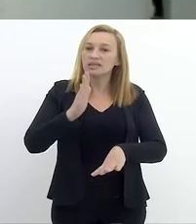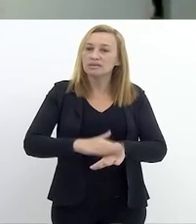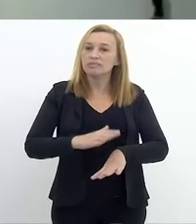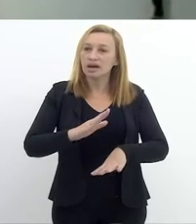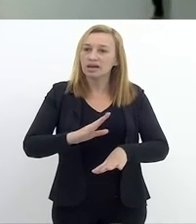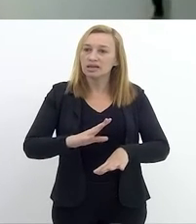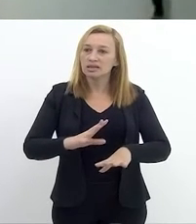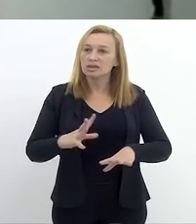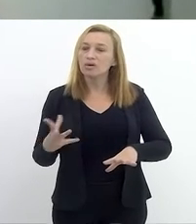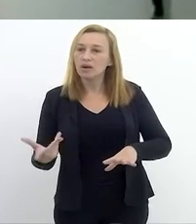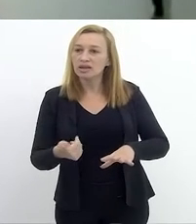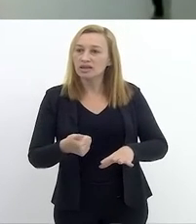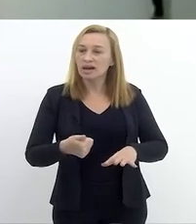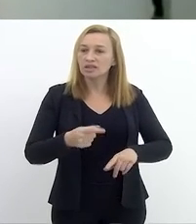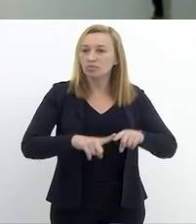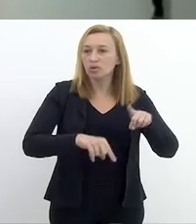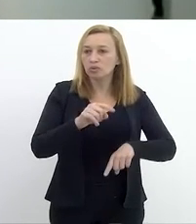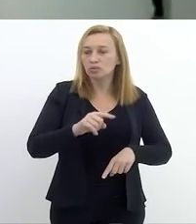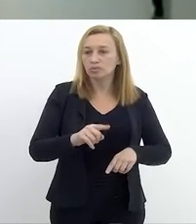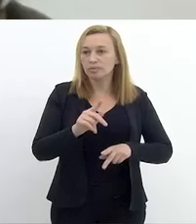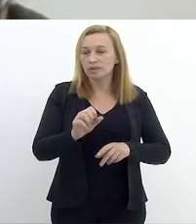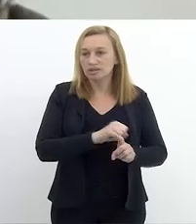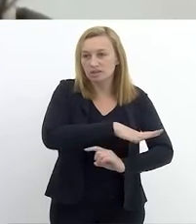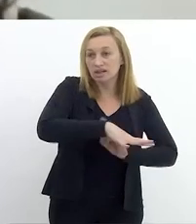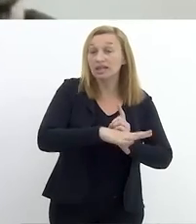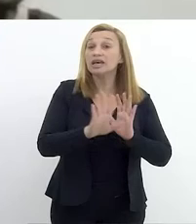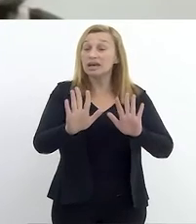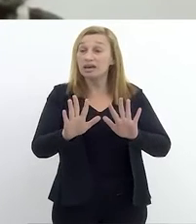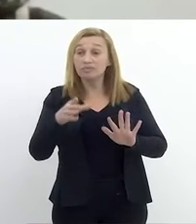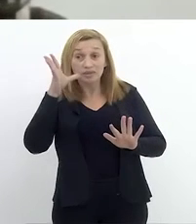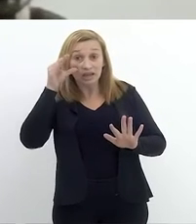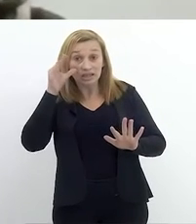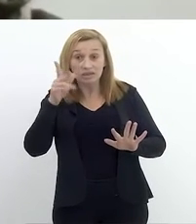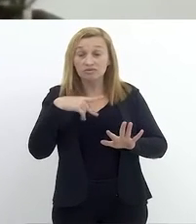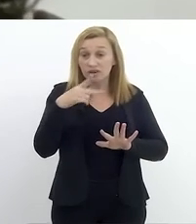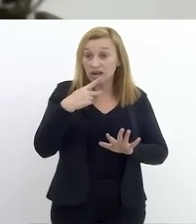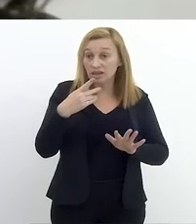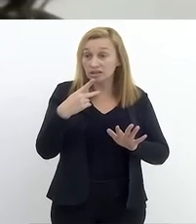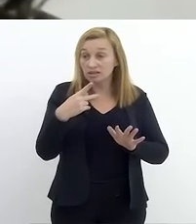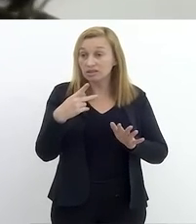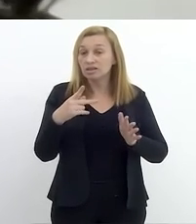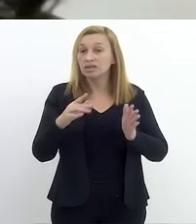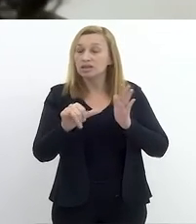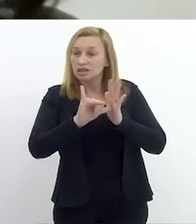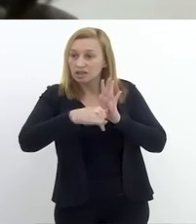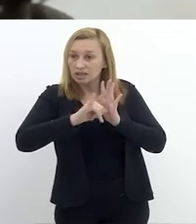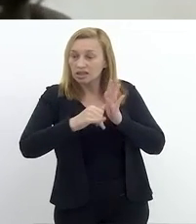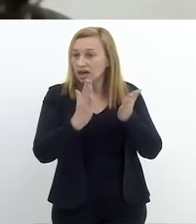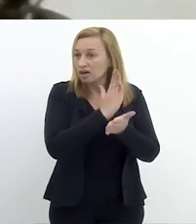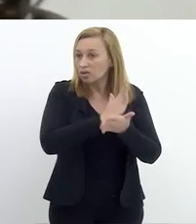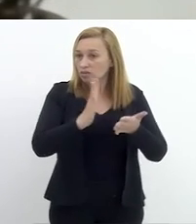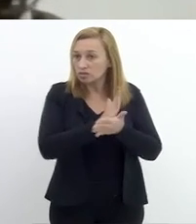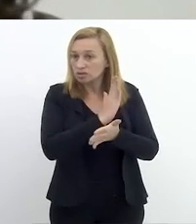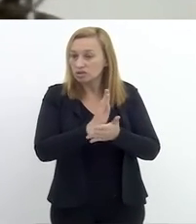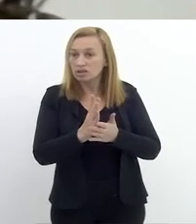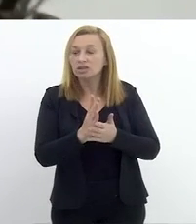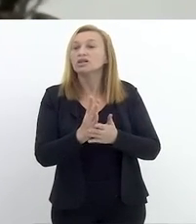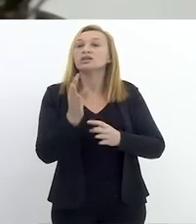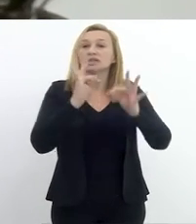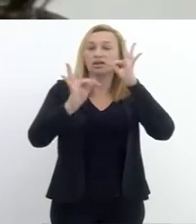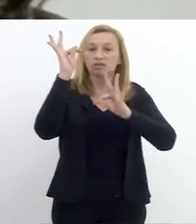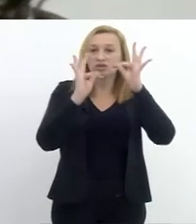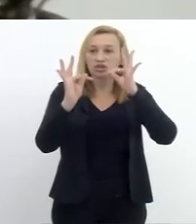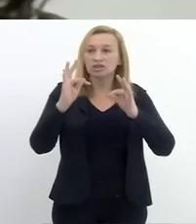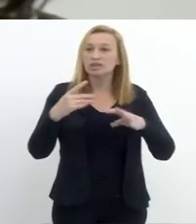para a sociedade. E um ponto interessante, na verdade, retratado em um dos editais lançados pela Diretoria de Tecnologia, na